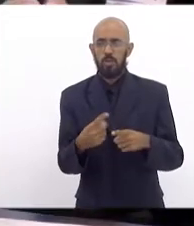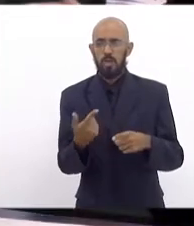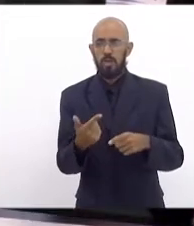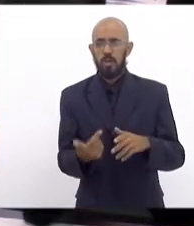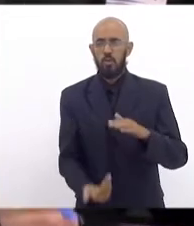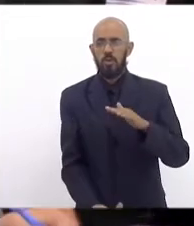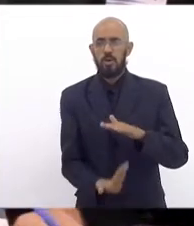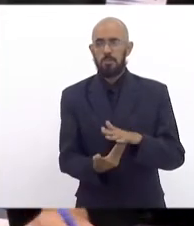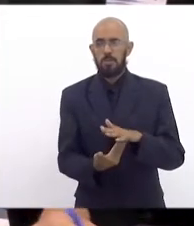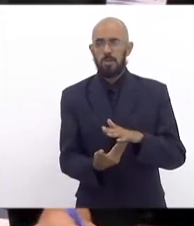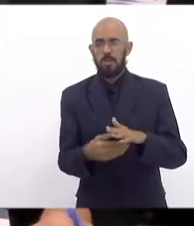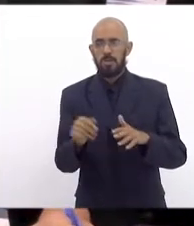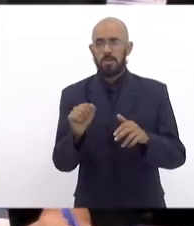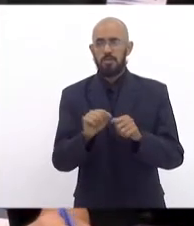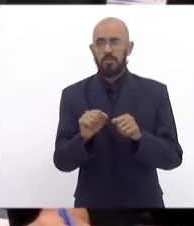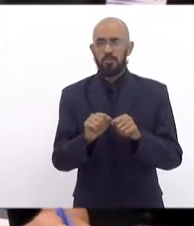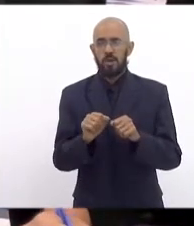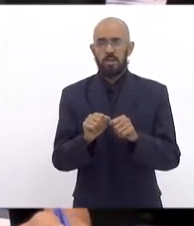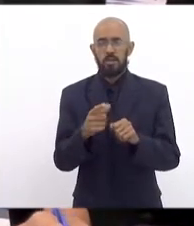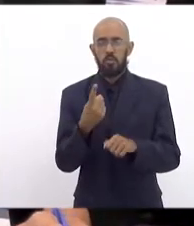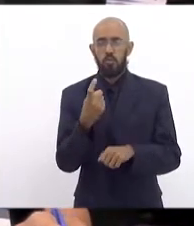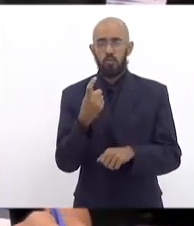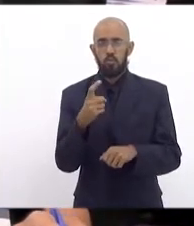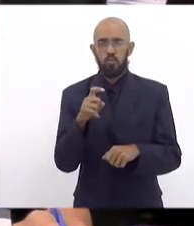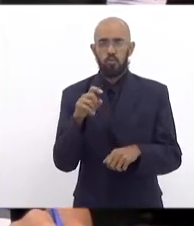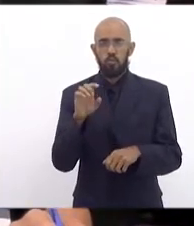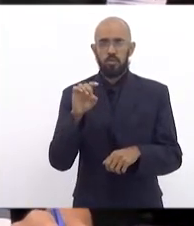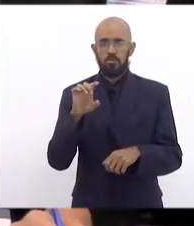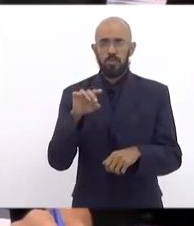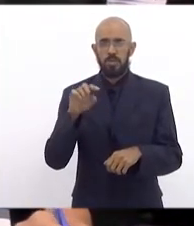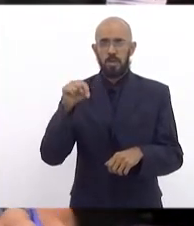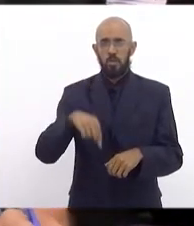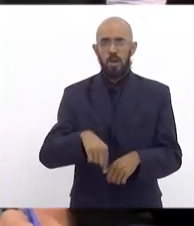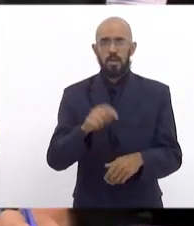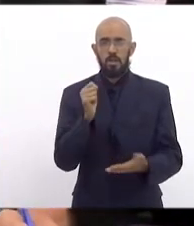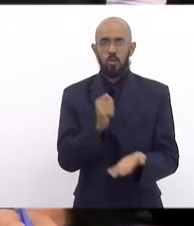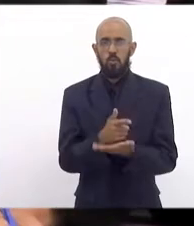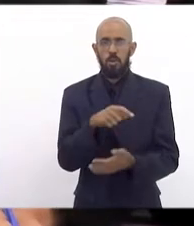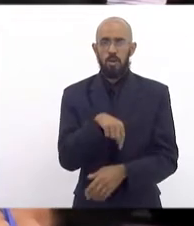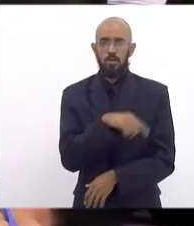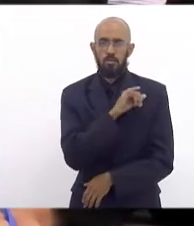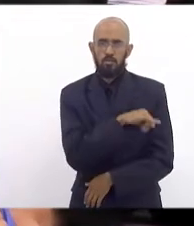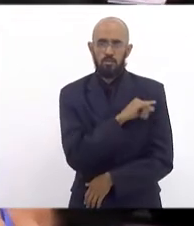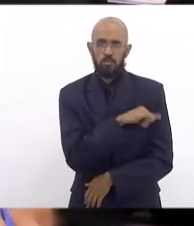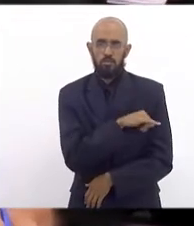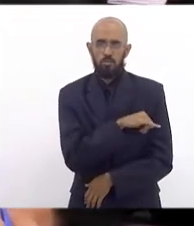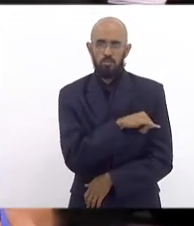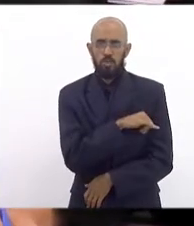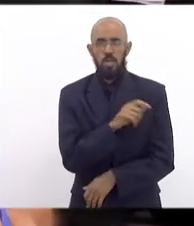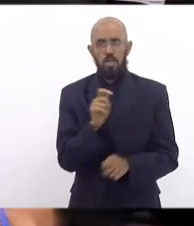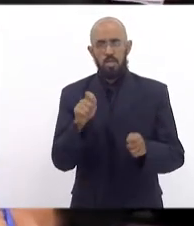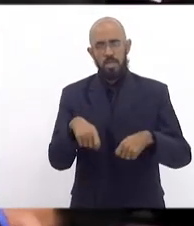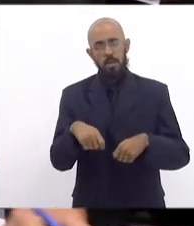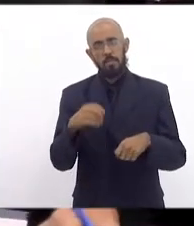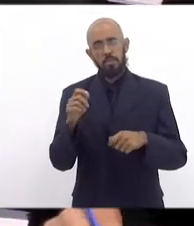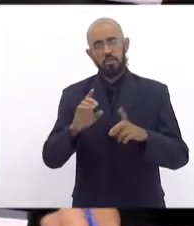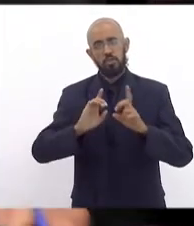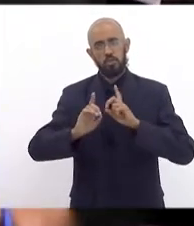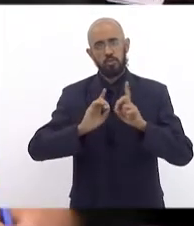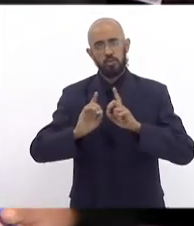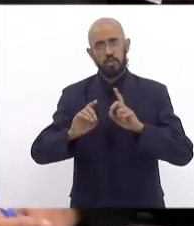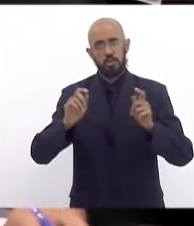restringe que aquilo se opera o único exclusivamente nos produtos adquiridos no Rio de Janeiro a gente poderia até discutir seria constitucional ou não